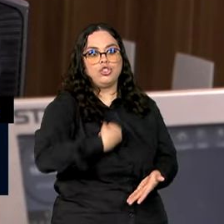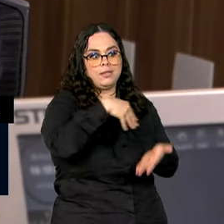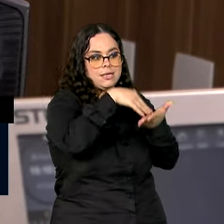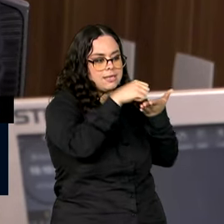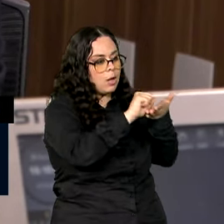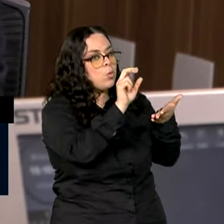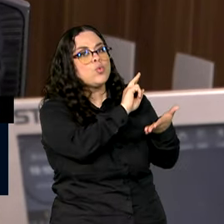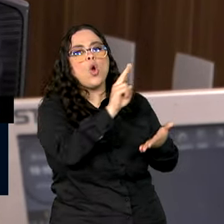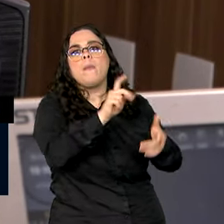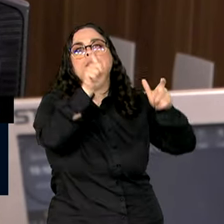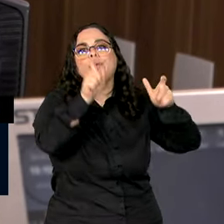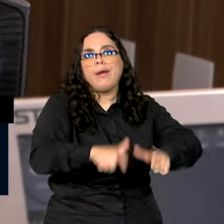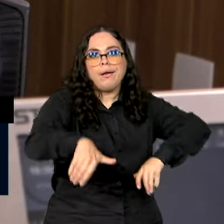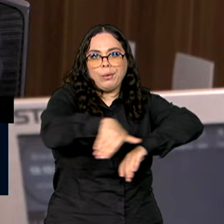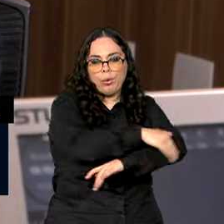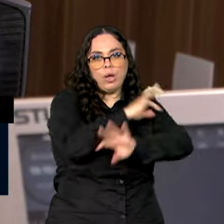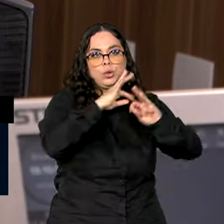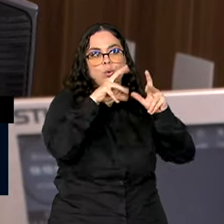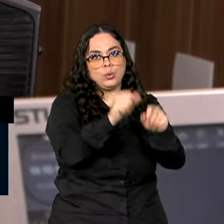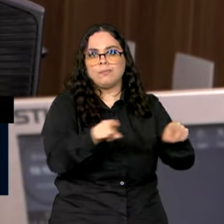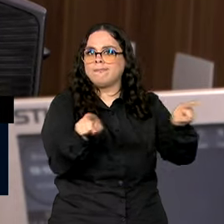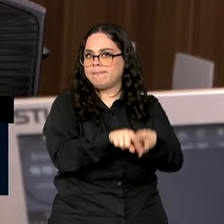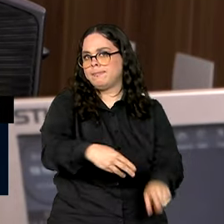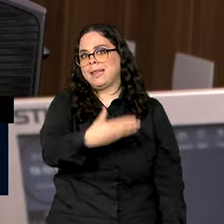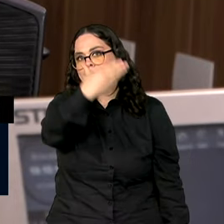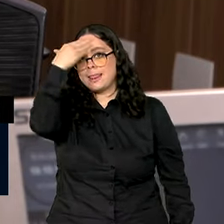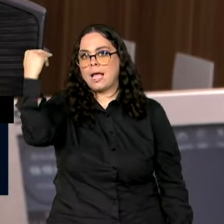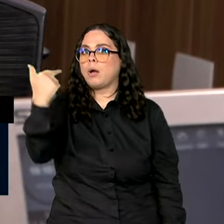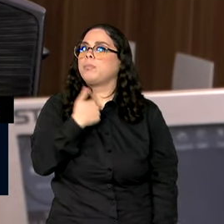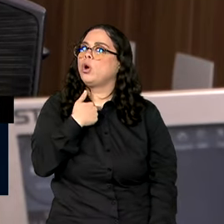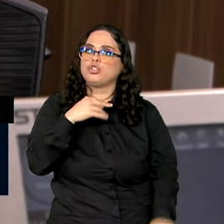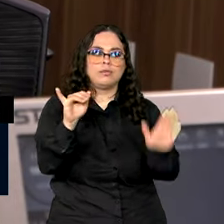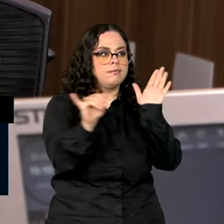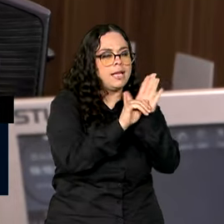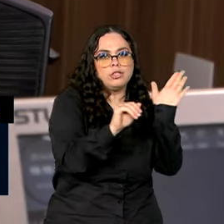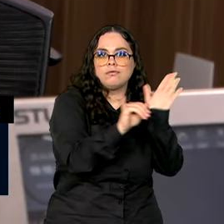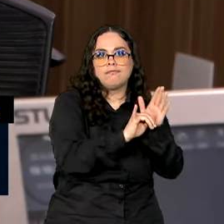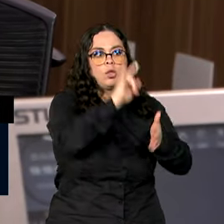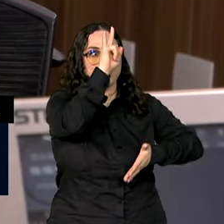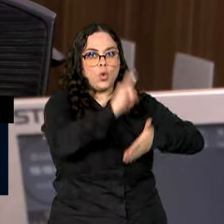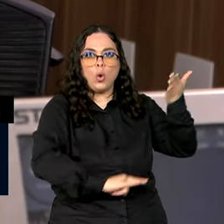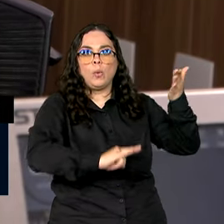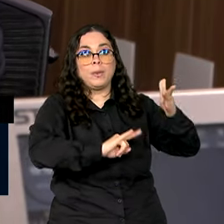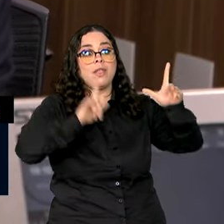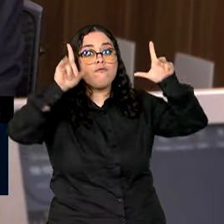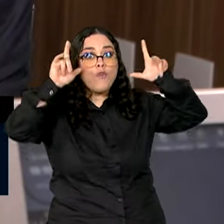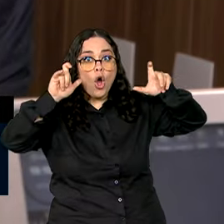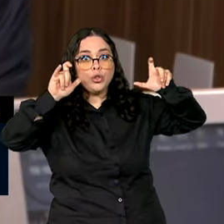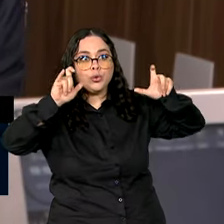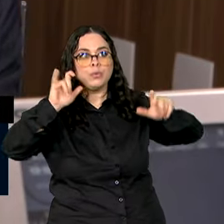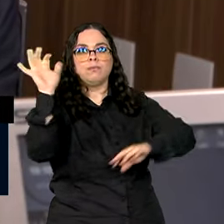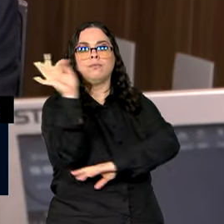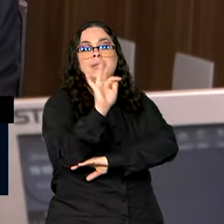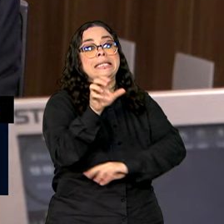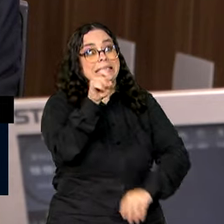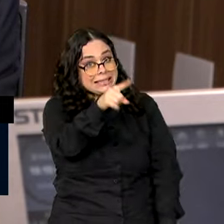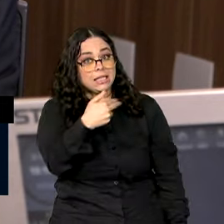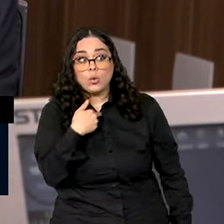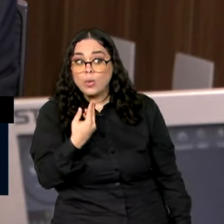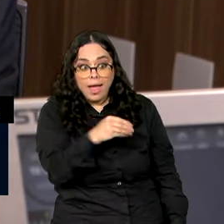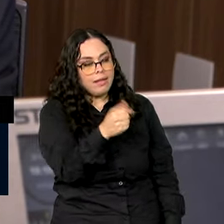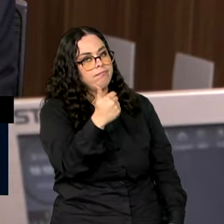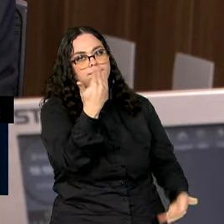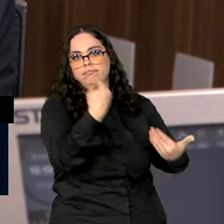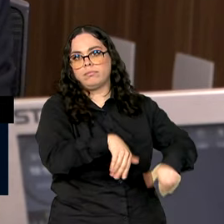ver o local de aplicação e não pode esquecer a identificação uma carteira de identidade um documento de identificação com foto sem o que ele não vai poder fazer a